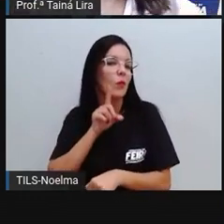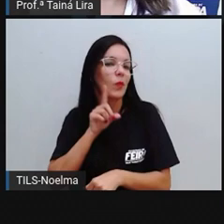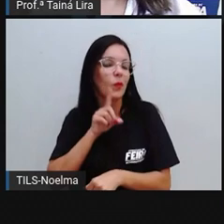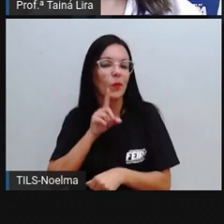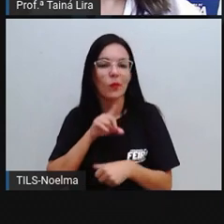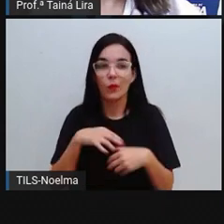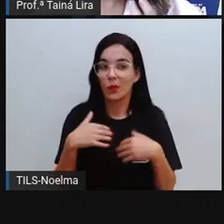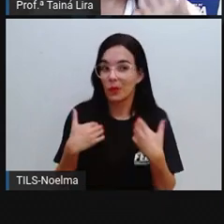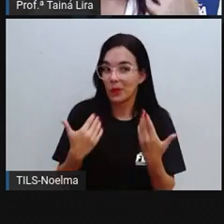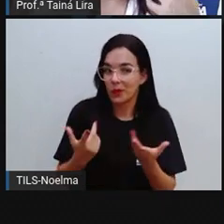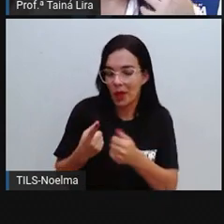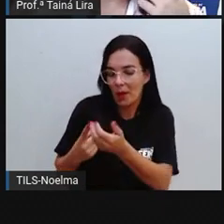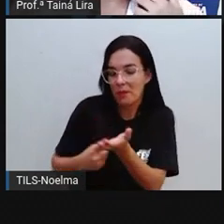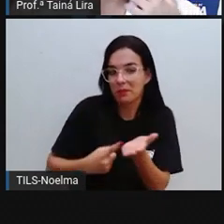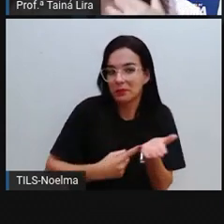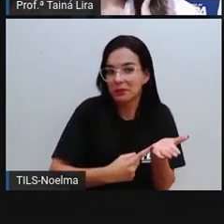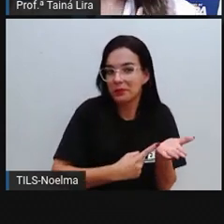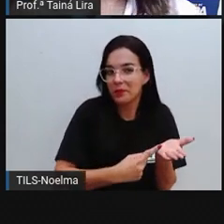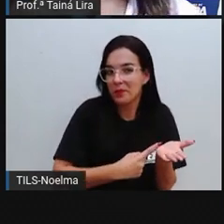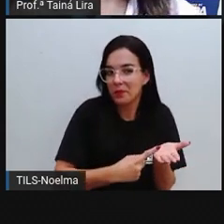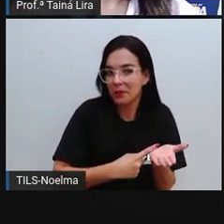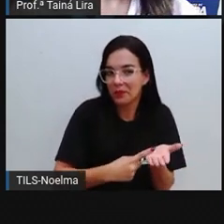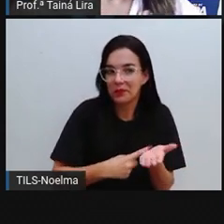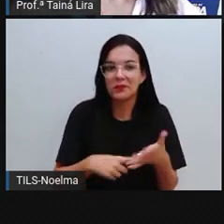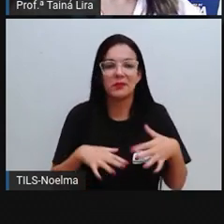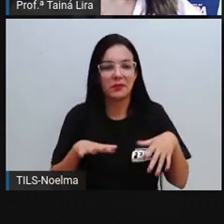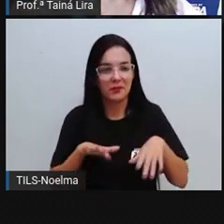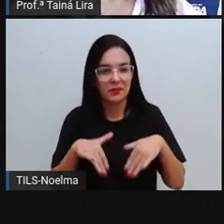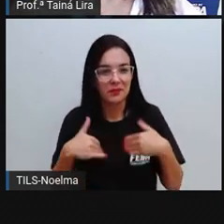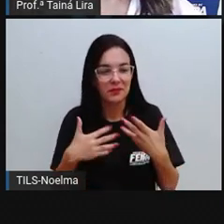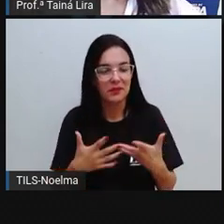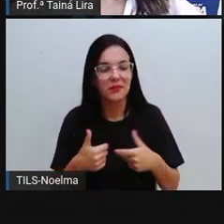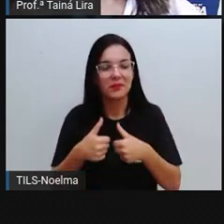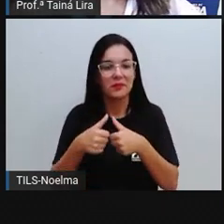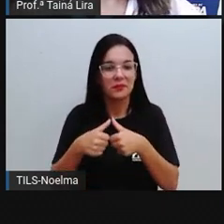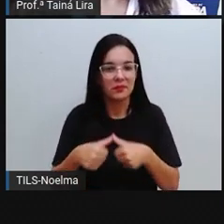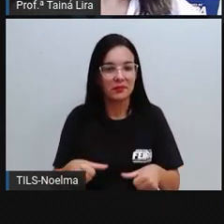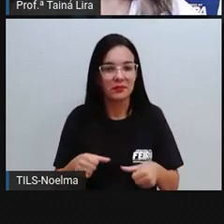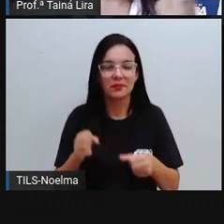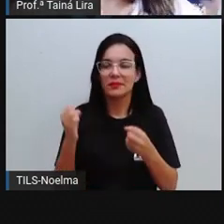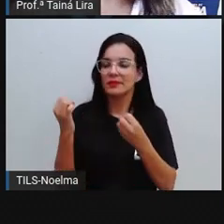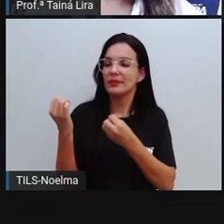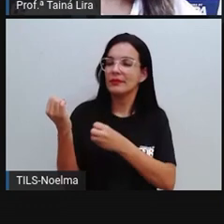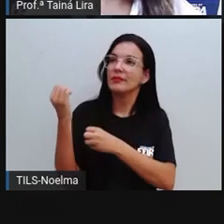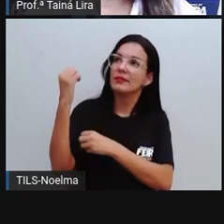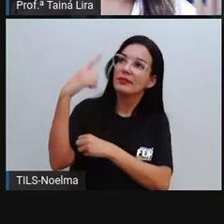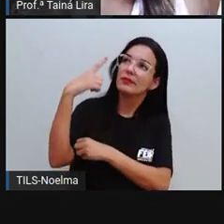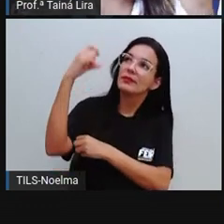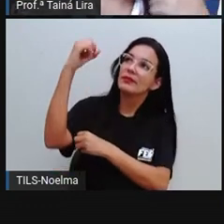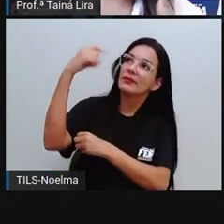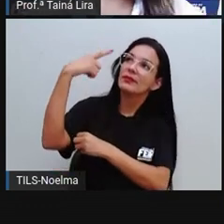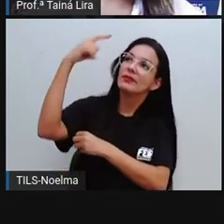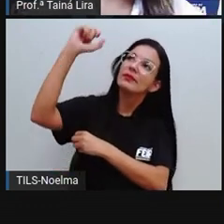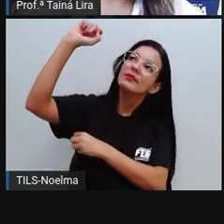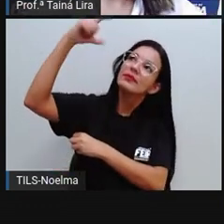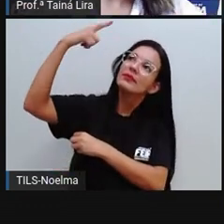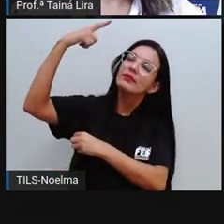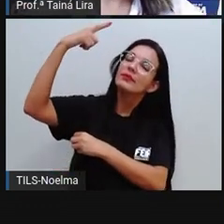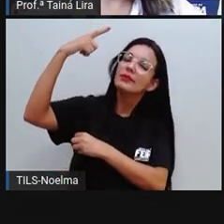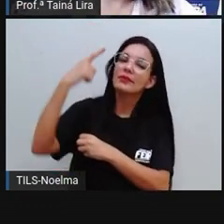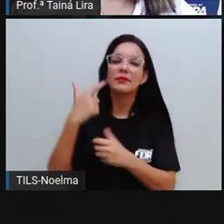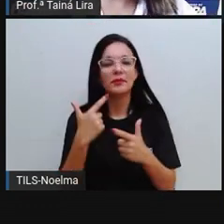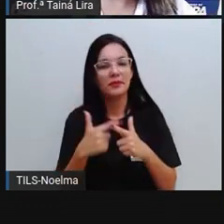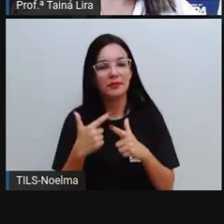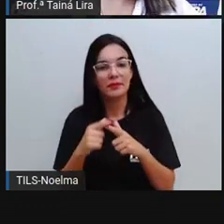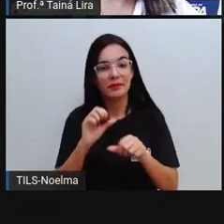que é a cor, né, que a nossa pele vai ficar quando a gente fica ali exposto ao sol. Não é a cor natural da nossa